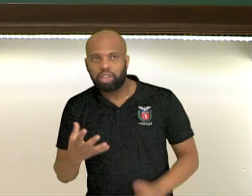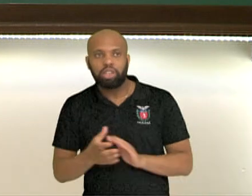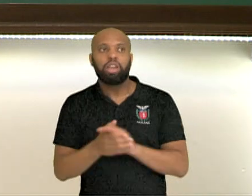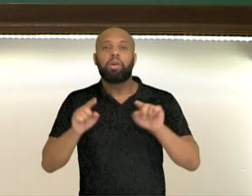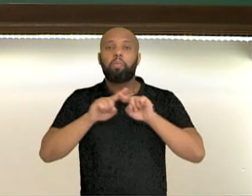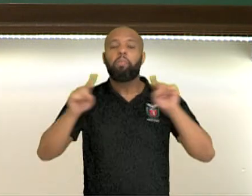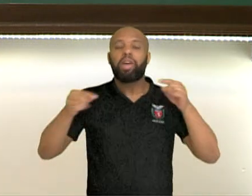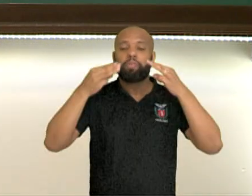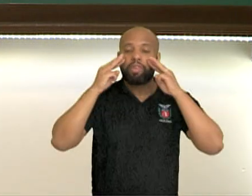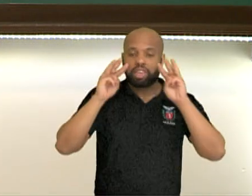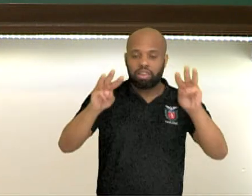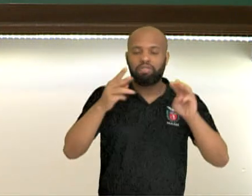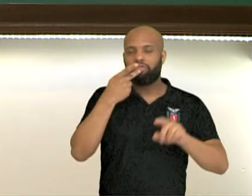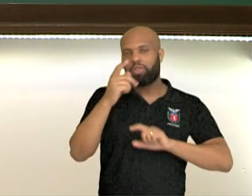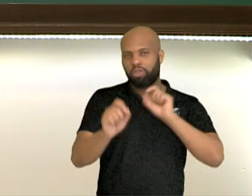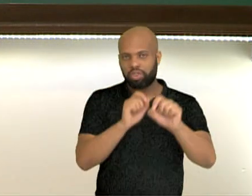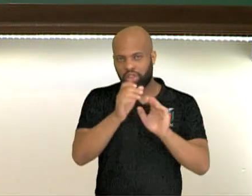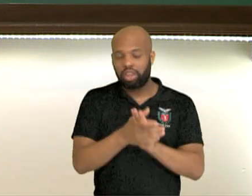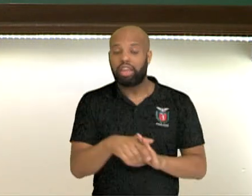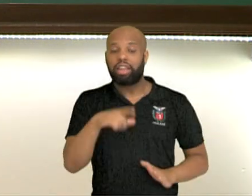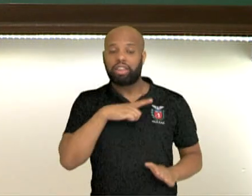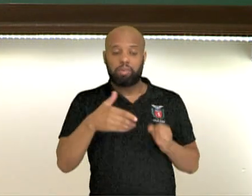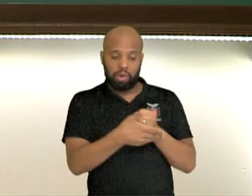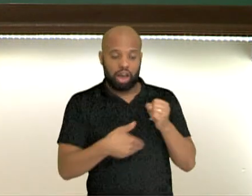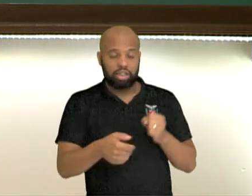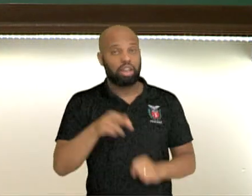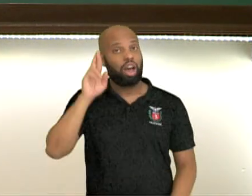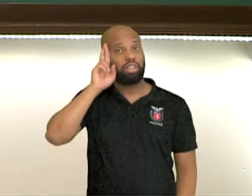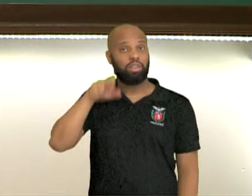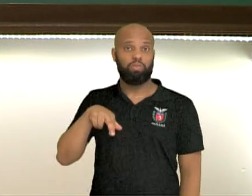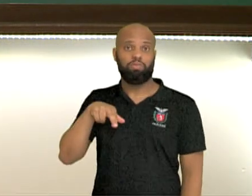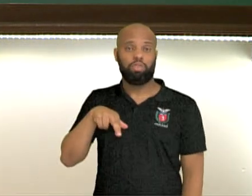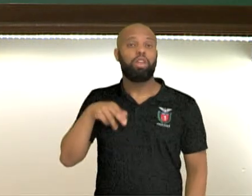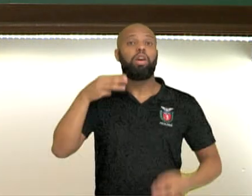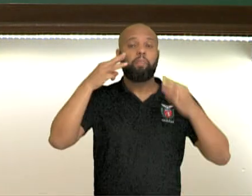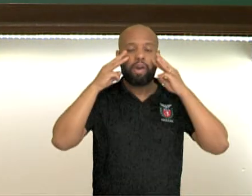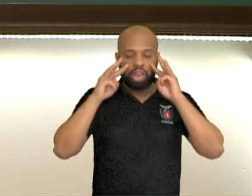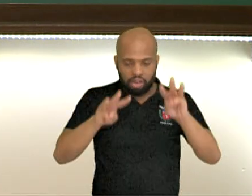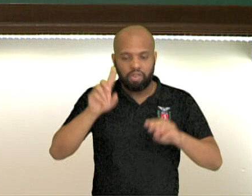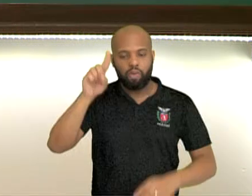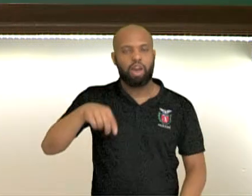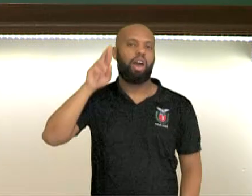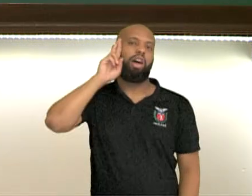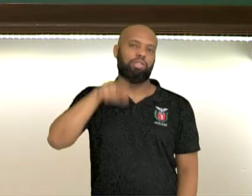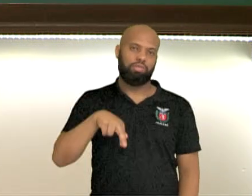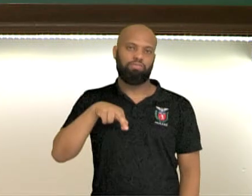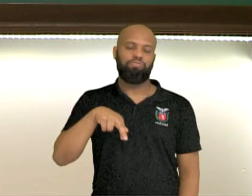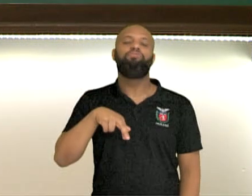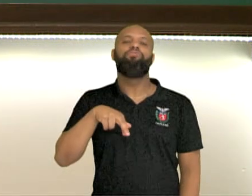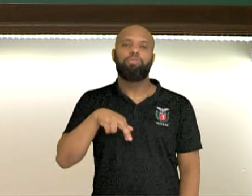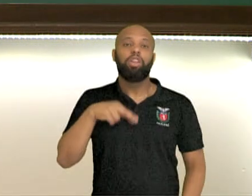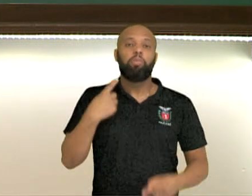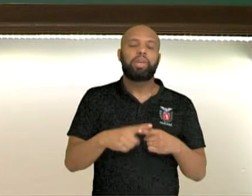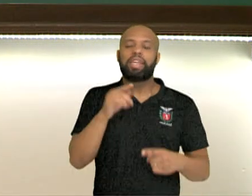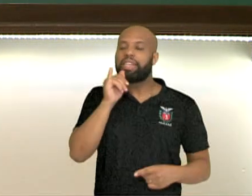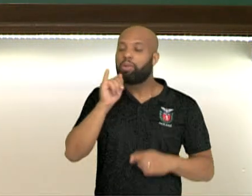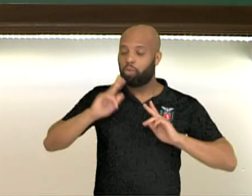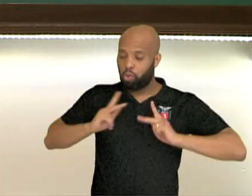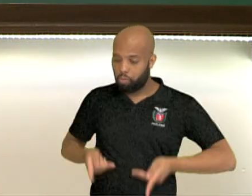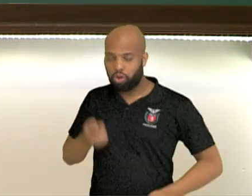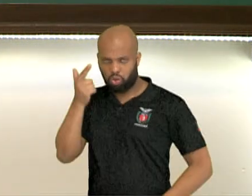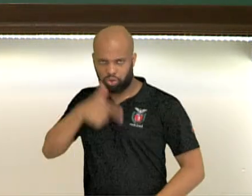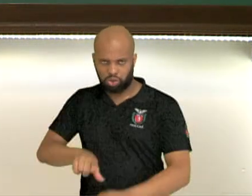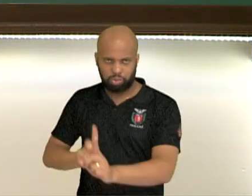Maquiavel já partiu do princípio da racionalidade também. Quer dizer, o homem, né, para atingir os fins, ele